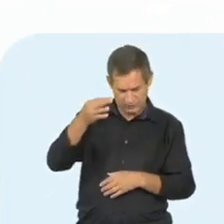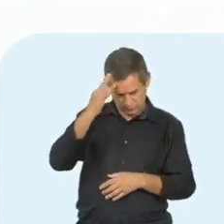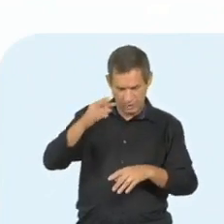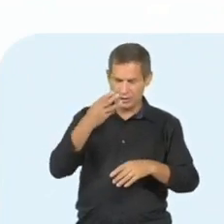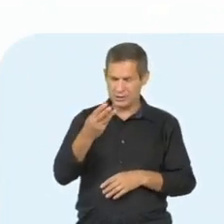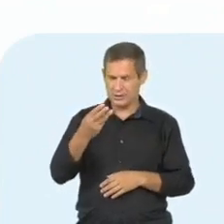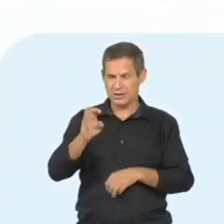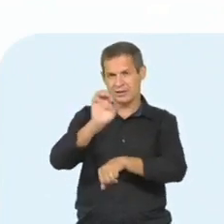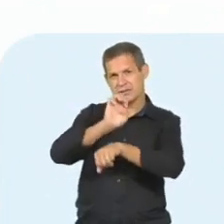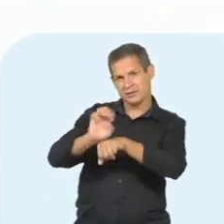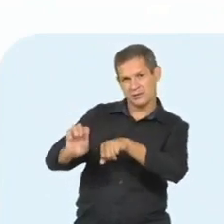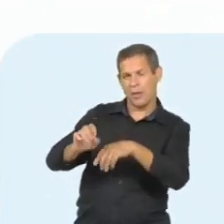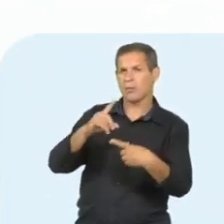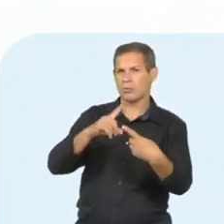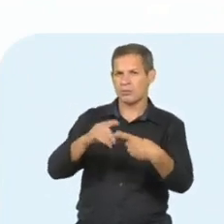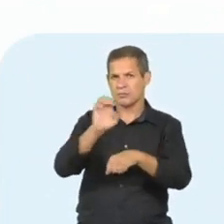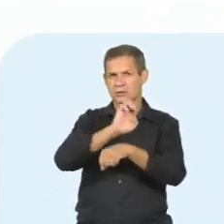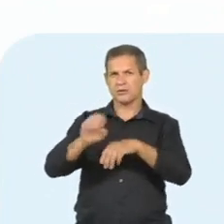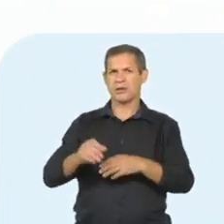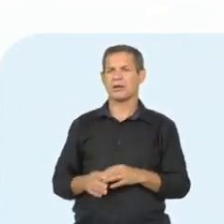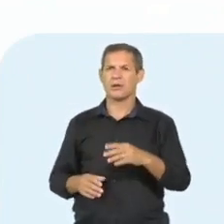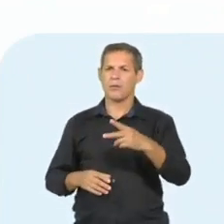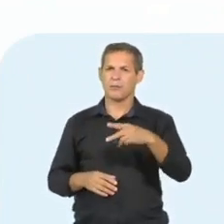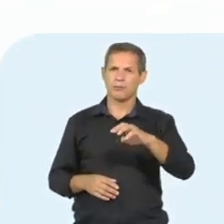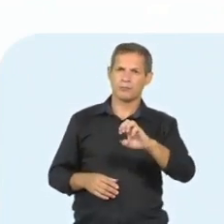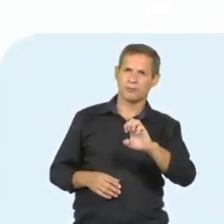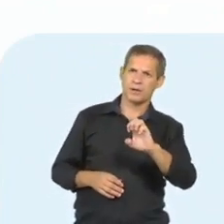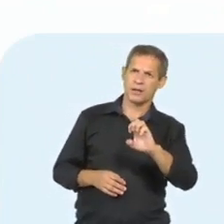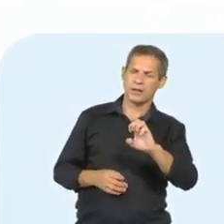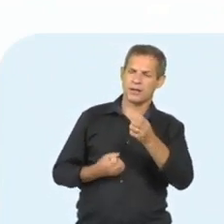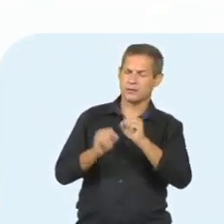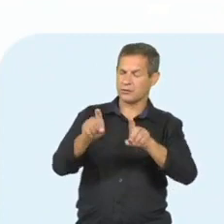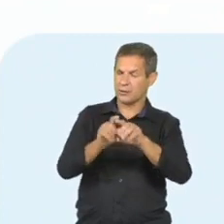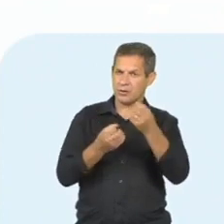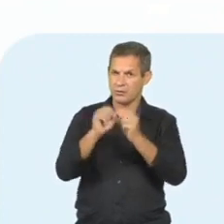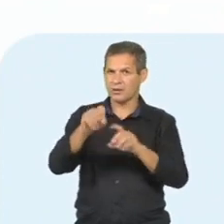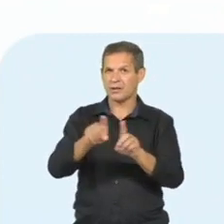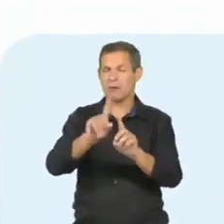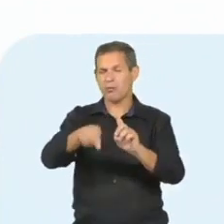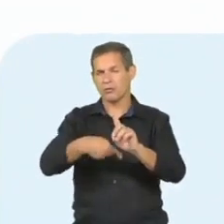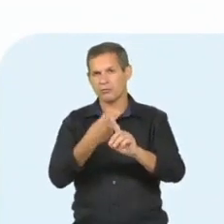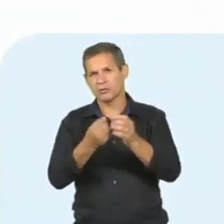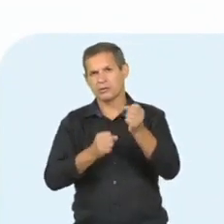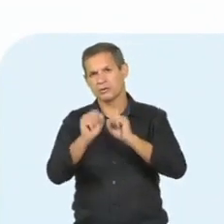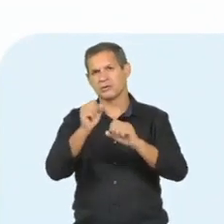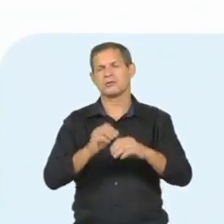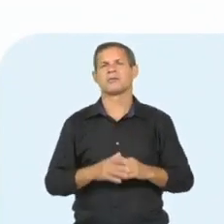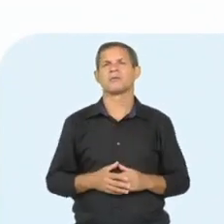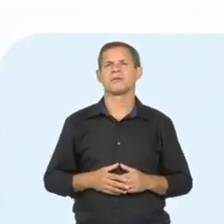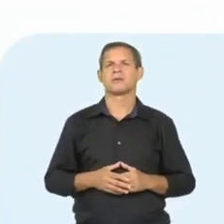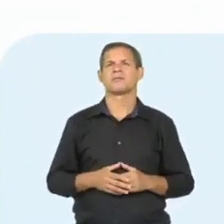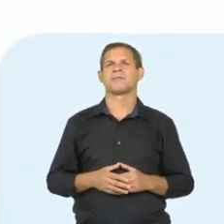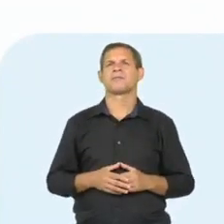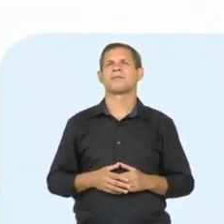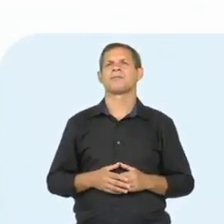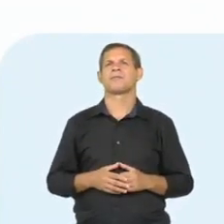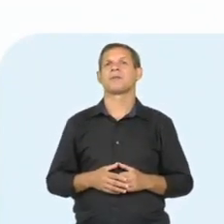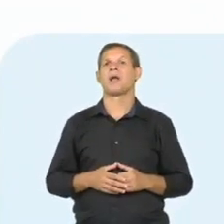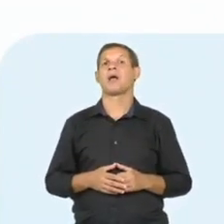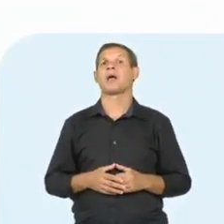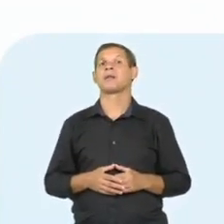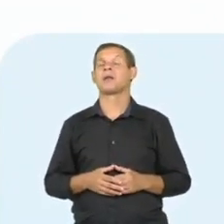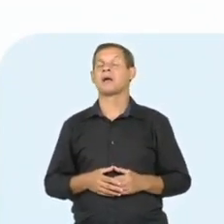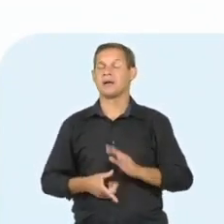3 fases. A fase pré-industrial, a fase industrial e a fase pós-industrial. Na